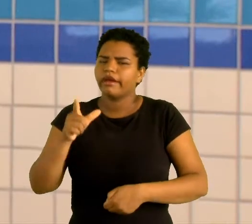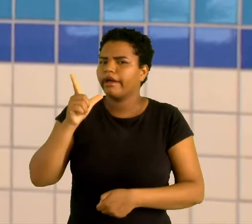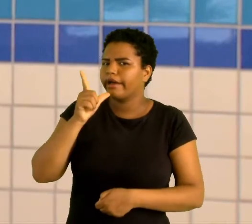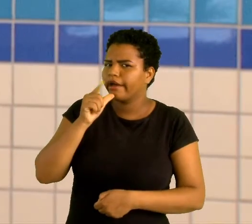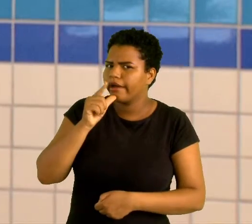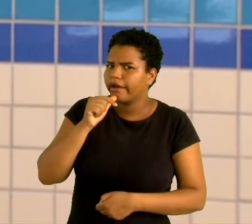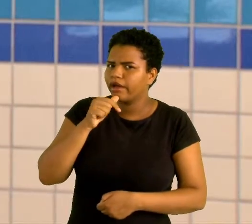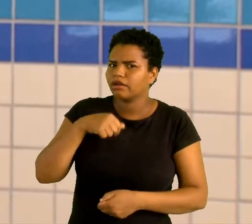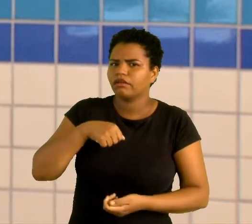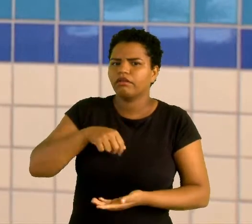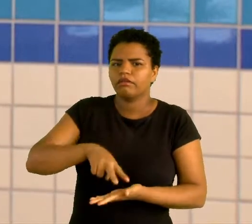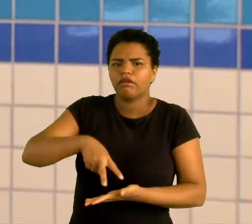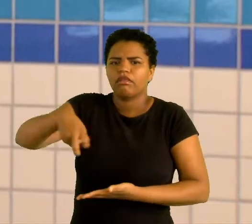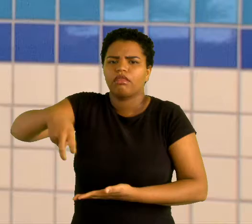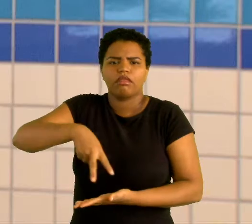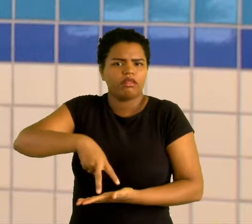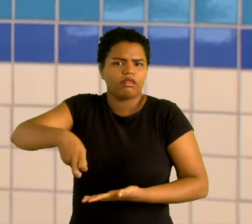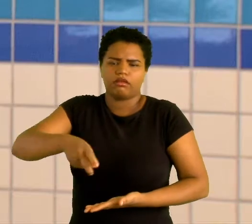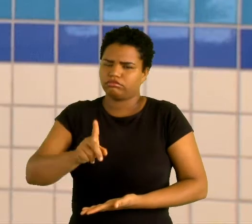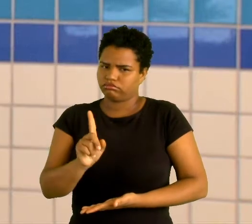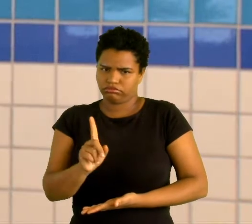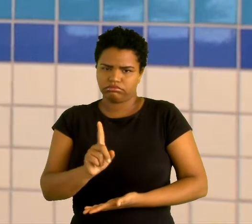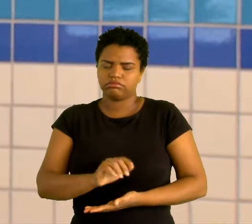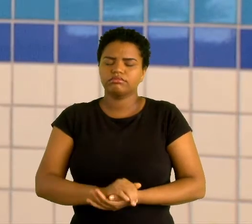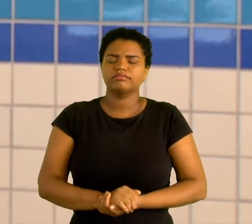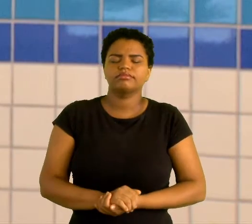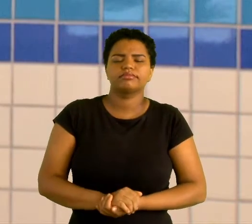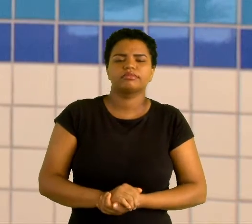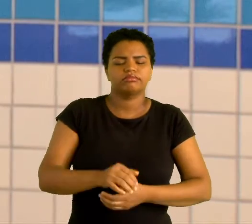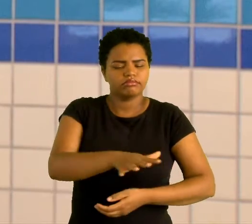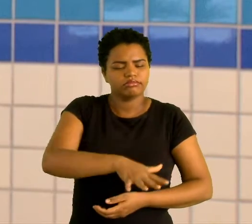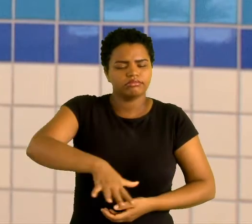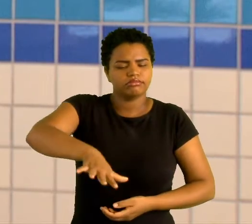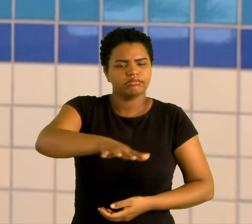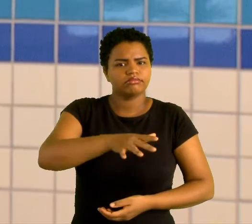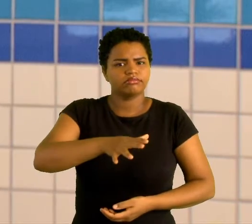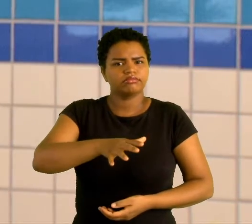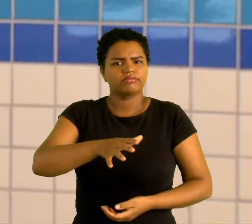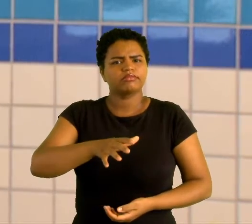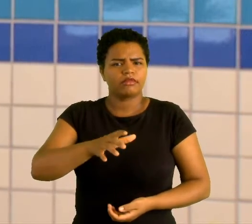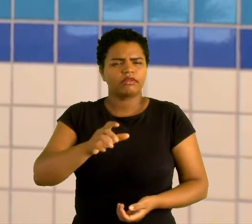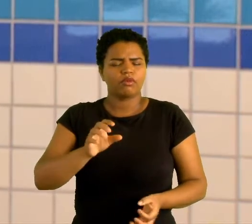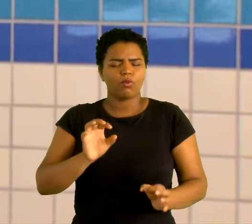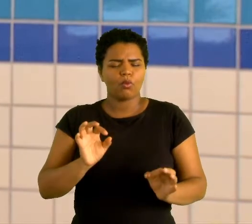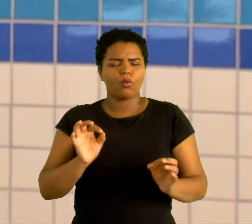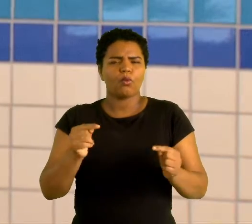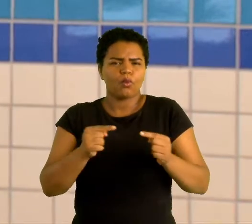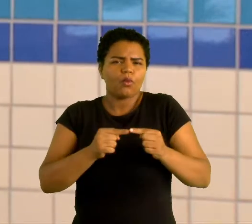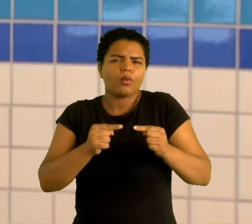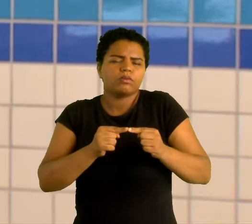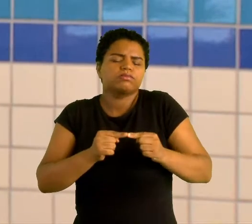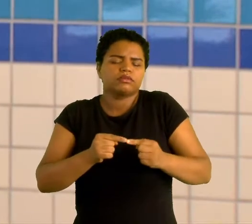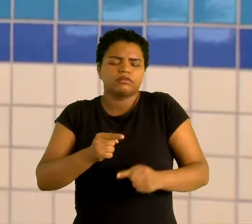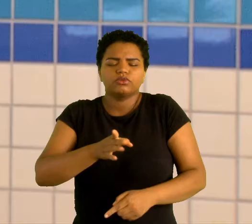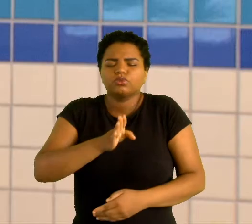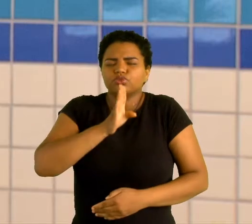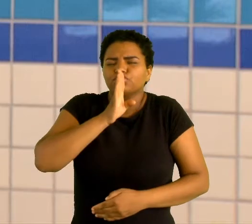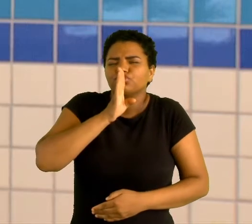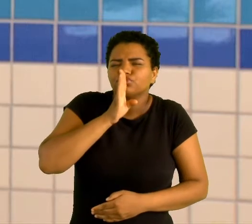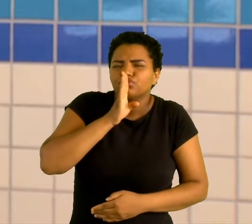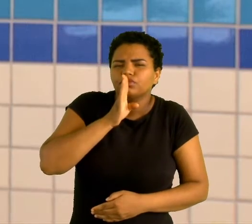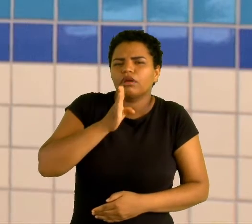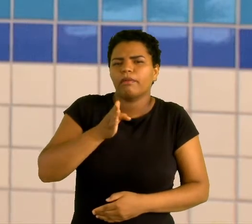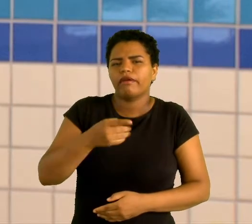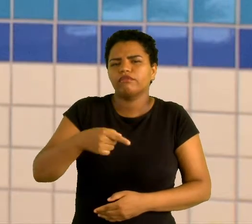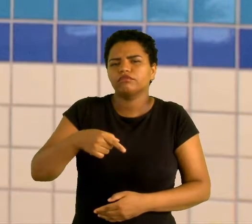não ficar levantando do lugar, certo? E um ambiente adequado, com silêncio, para que você possa compreender